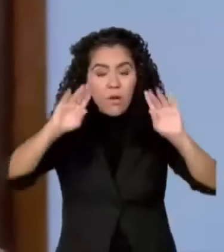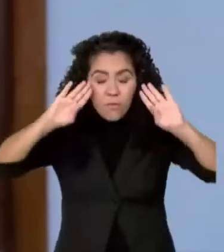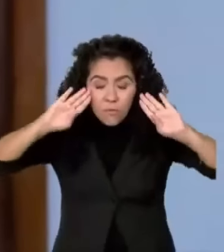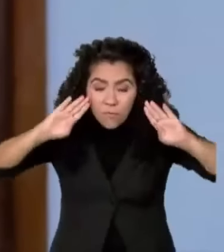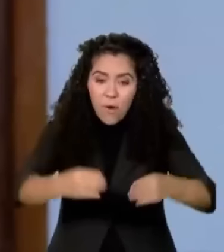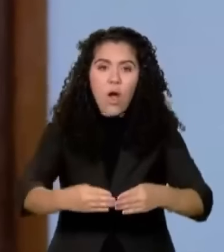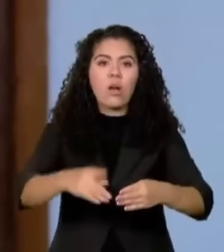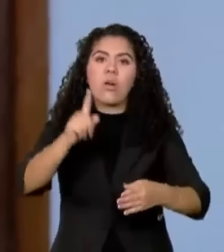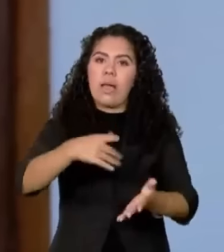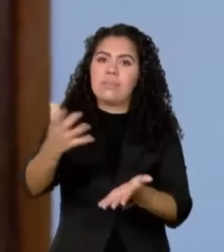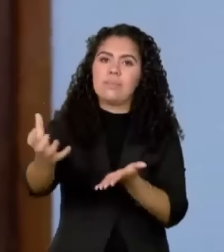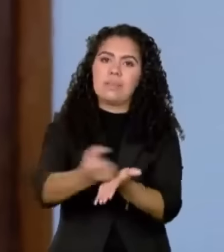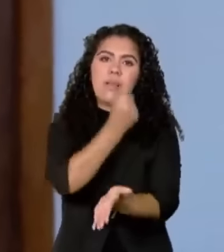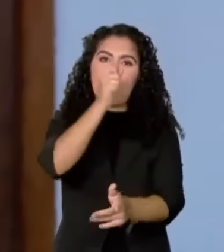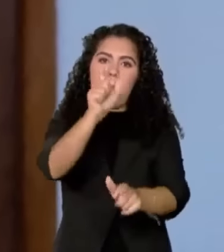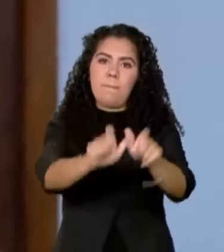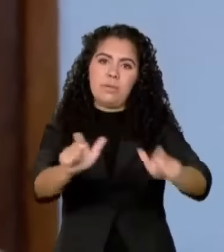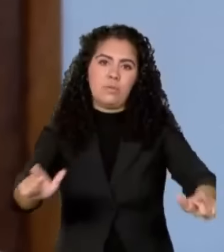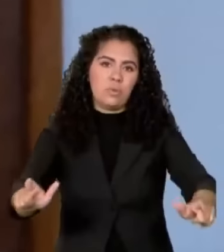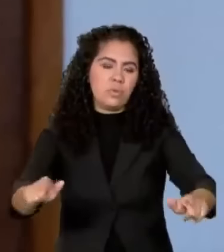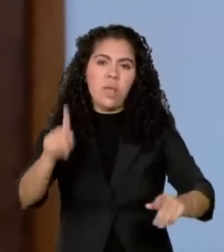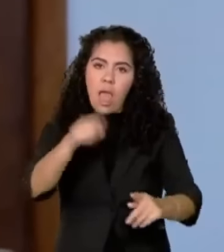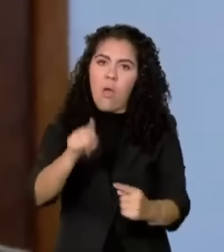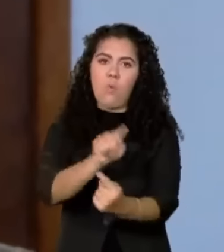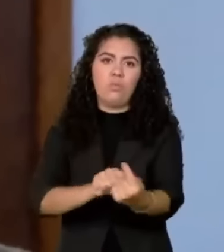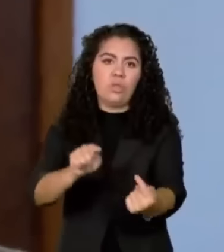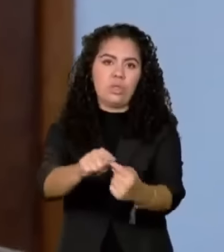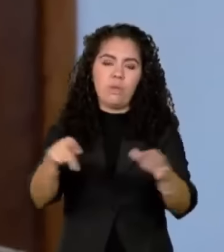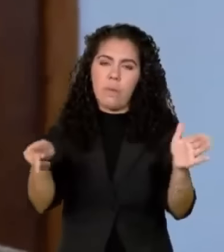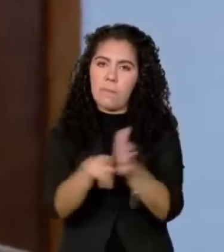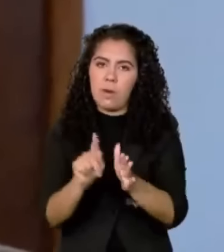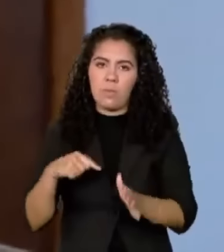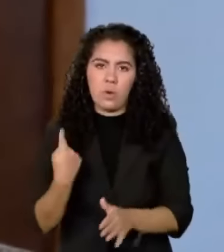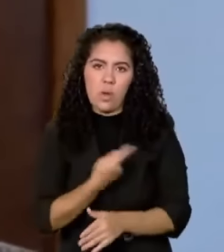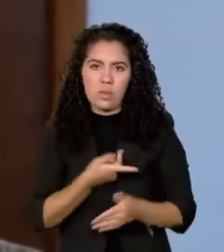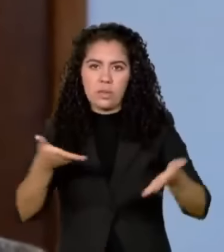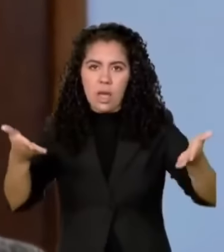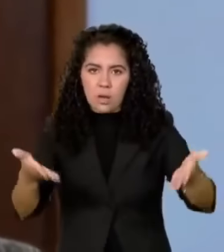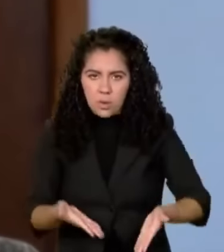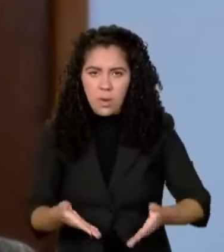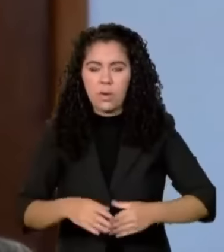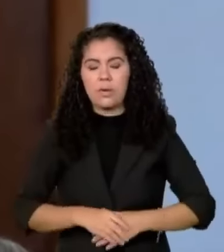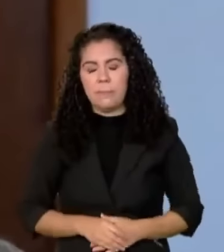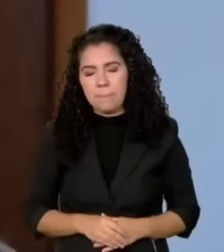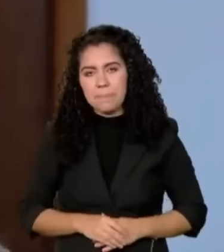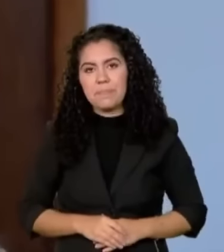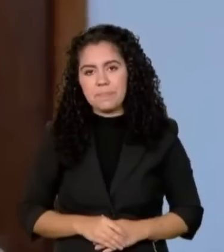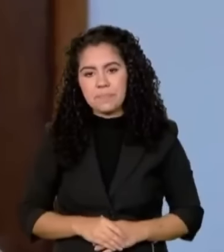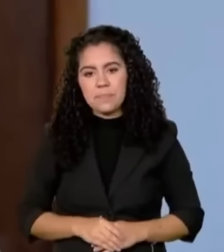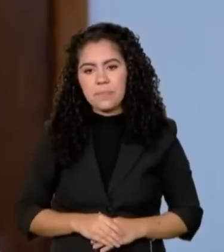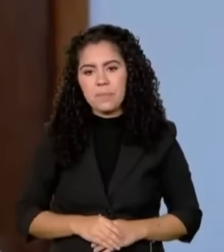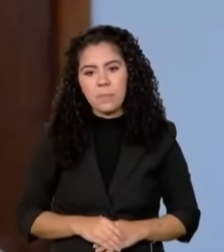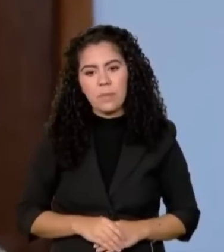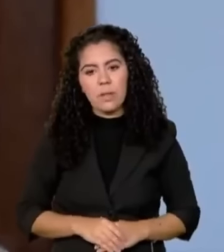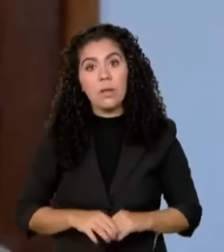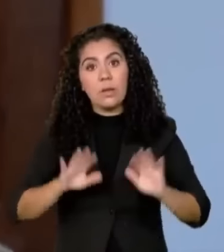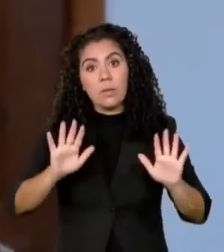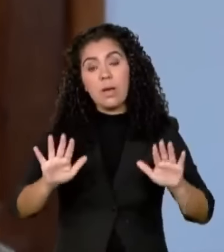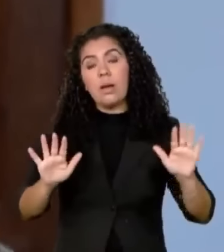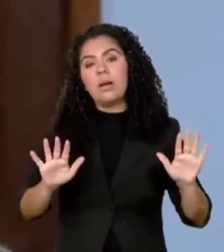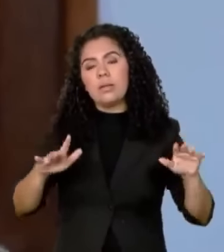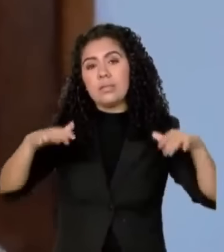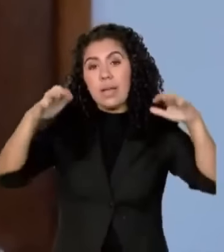total, no resgate das pessoas, né? Em salvar vidas. Nós estamos perfeitamente alinhados nisso, presidente Lula. A